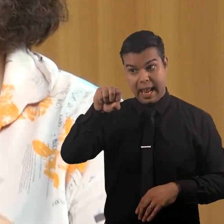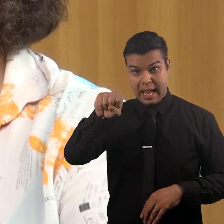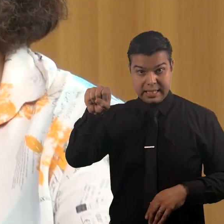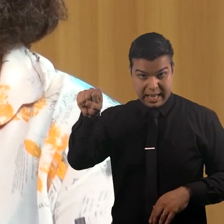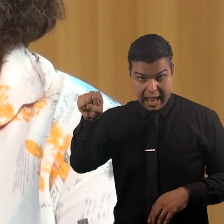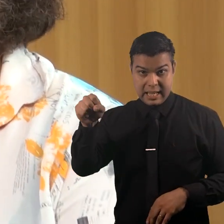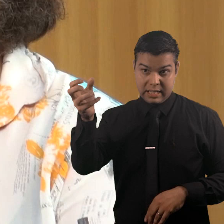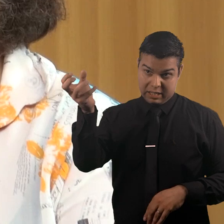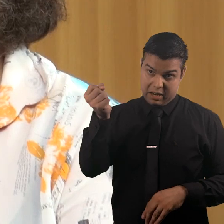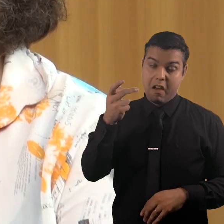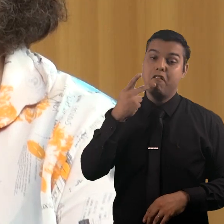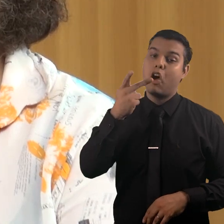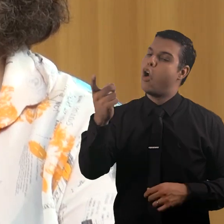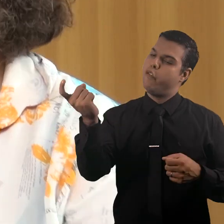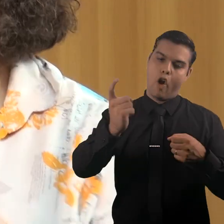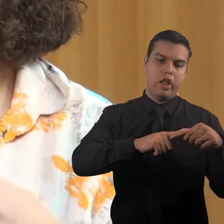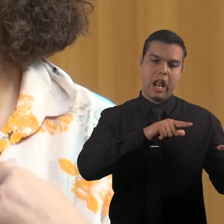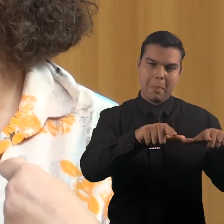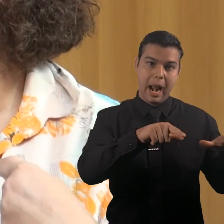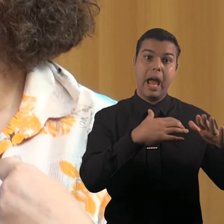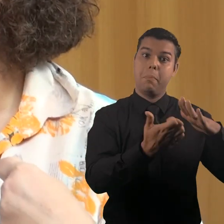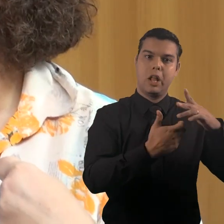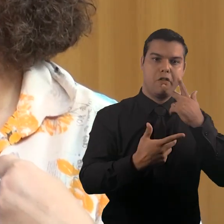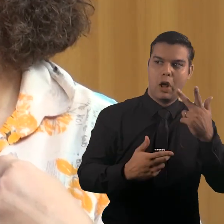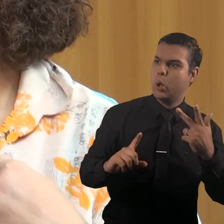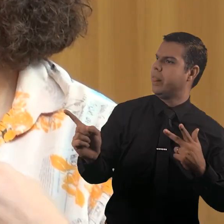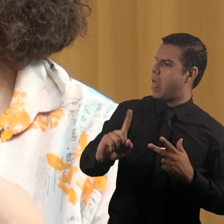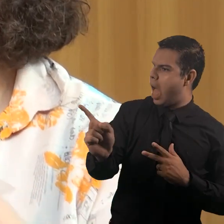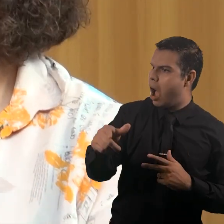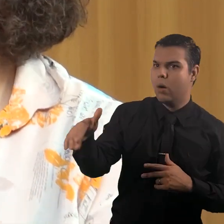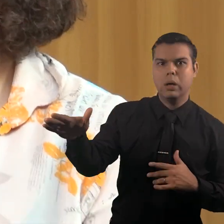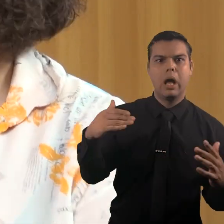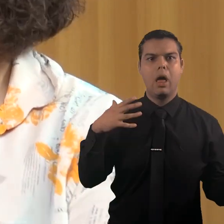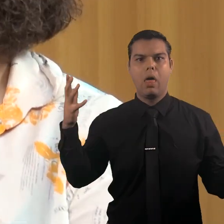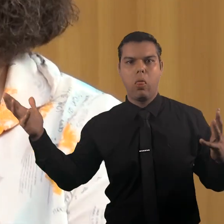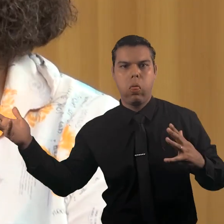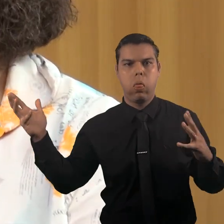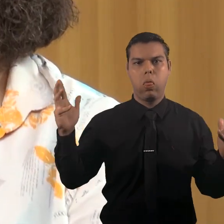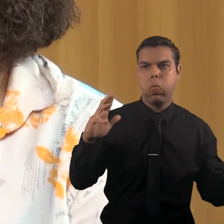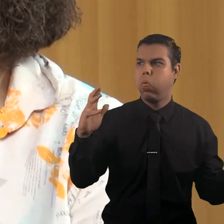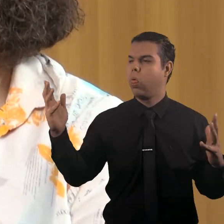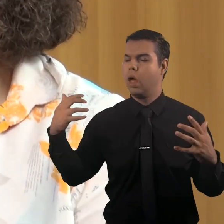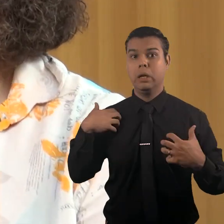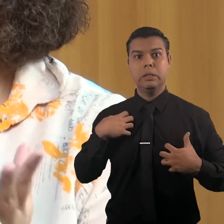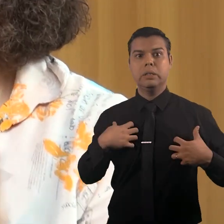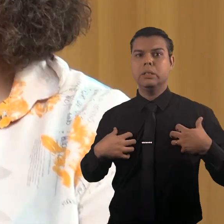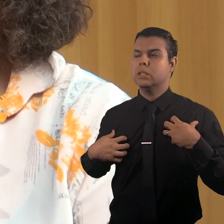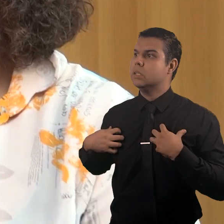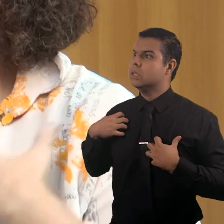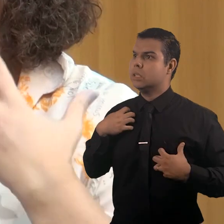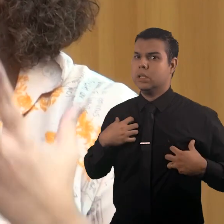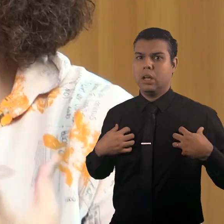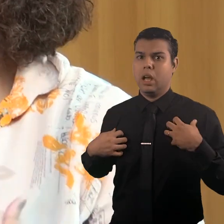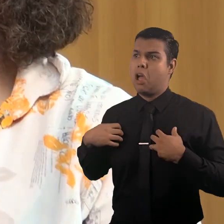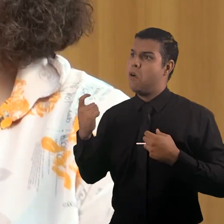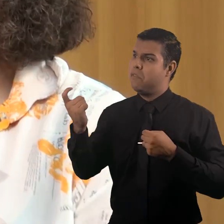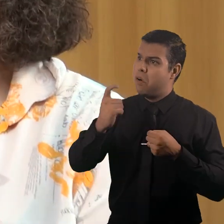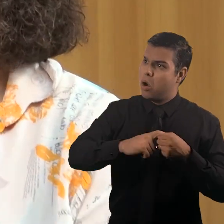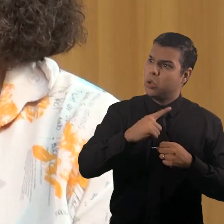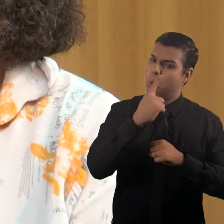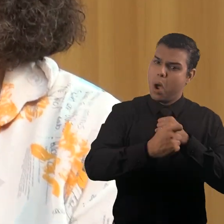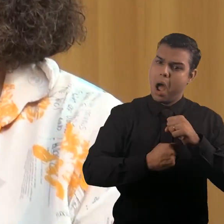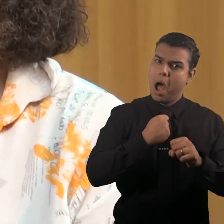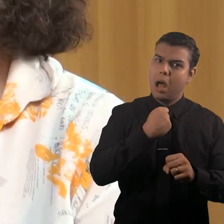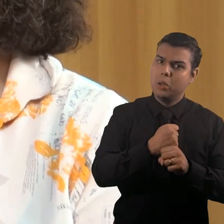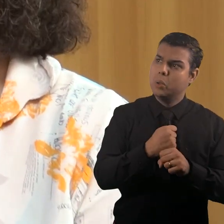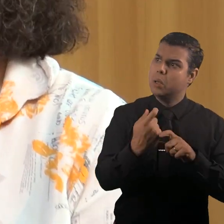então o INSS dizia que ela podia voltar, a empresa dizia que ela não podia, e aí você fica sem renda. Então, tem toda aquela angústia.